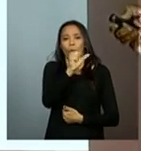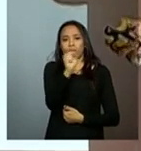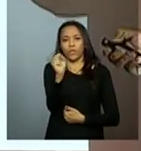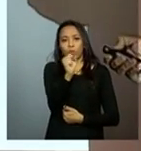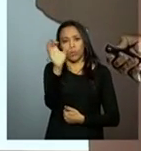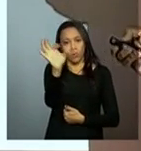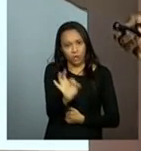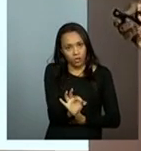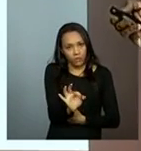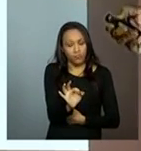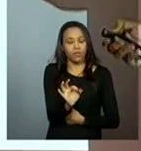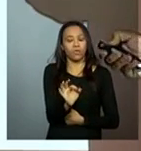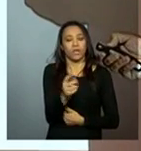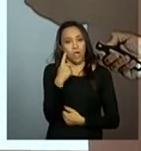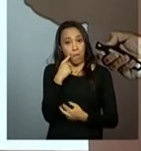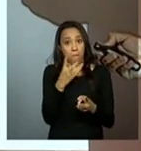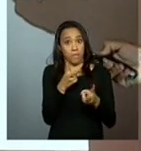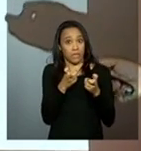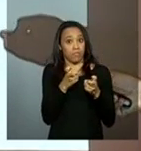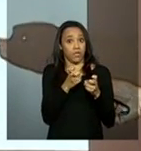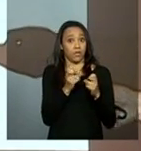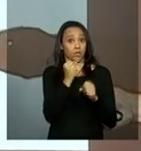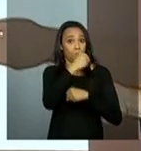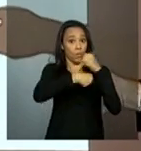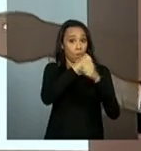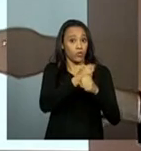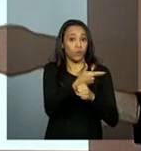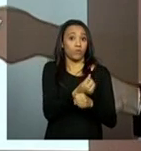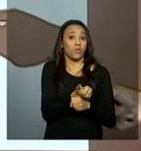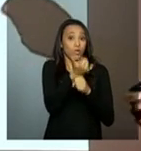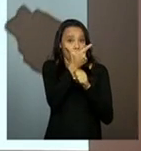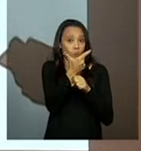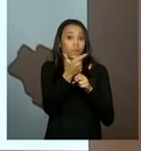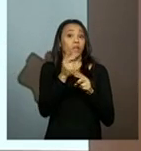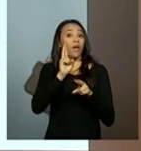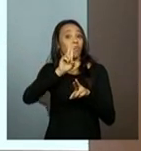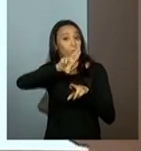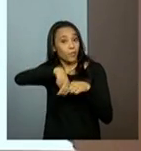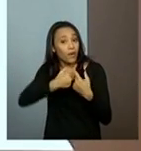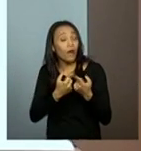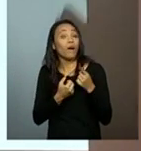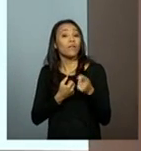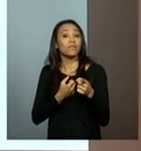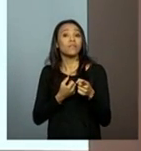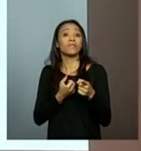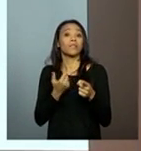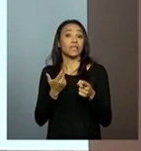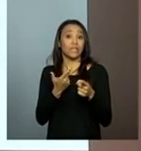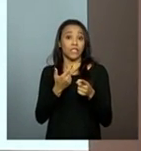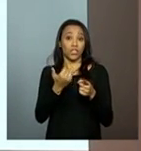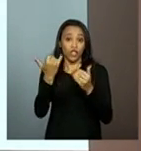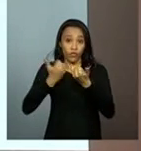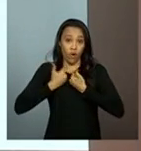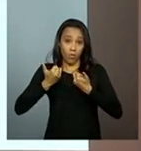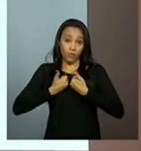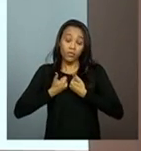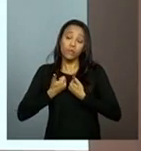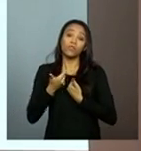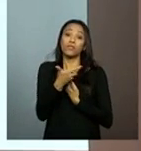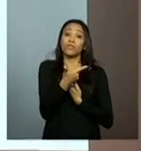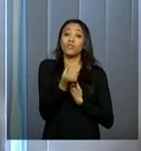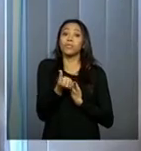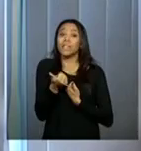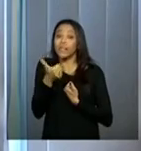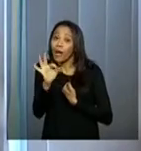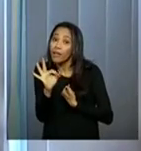pastagens observadas em 2012 vieram de pastagens observadas em 2010.